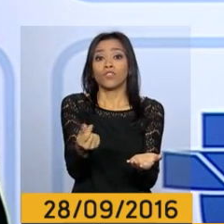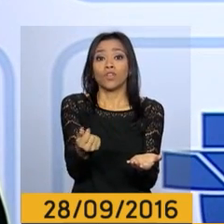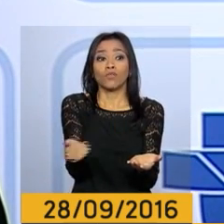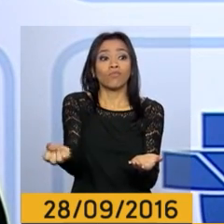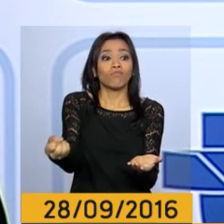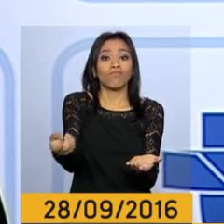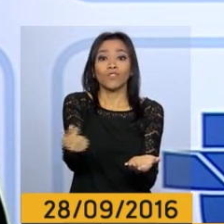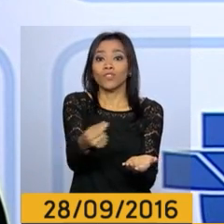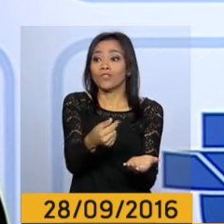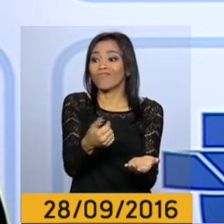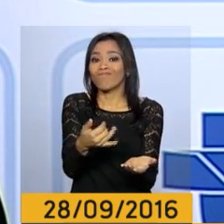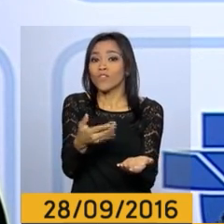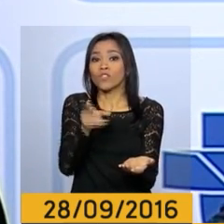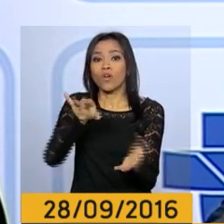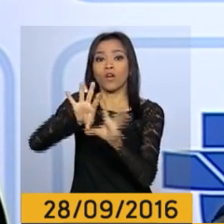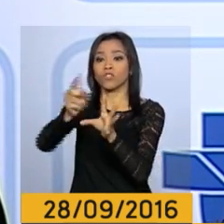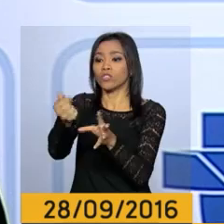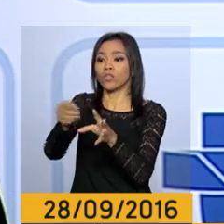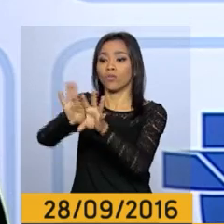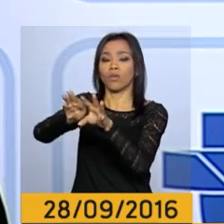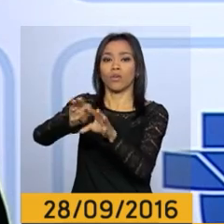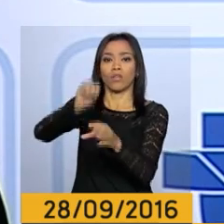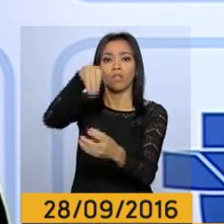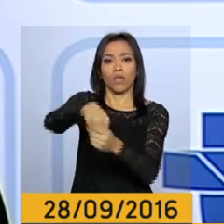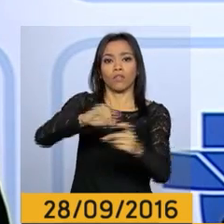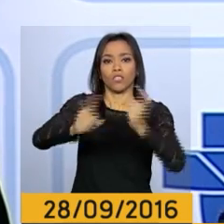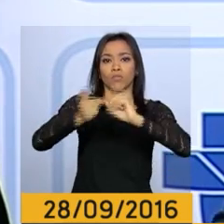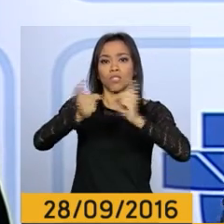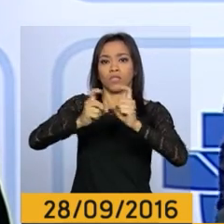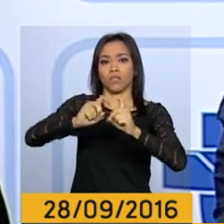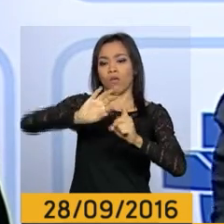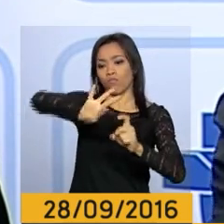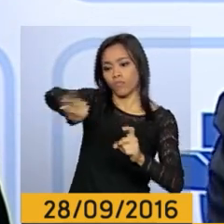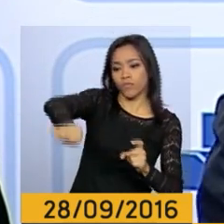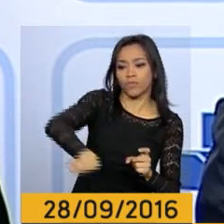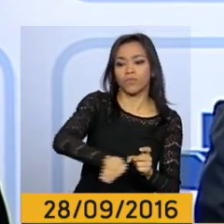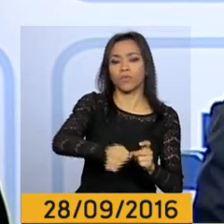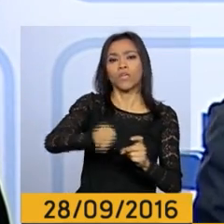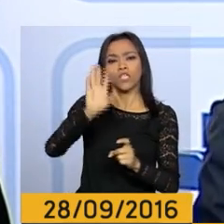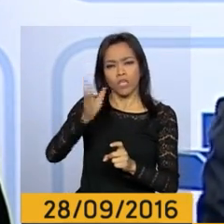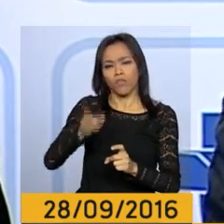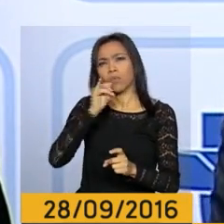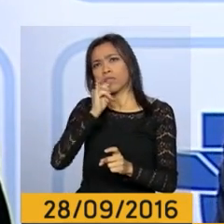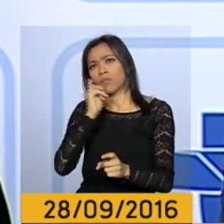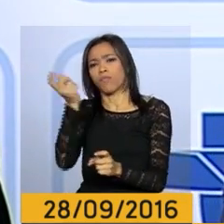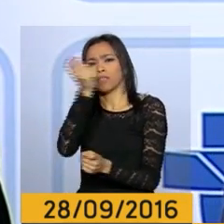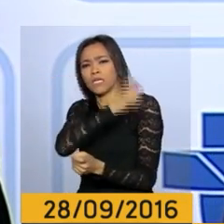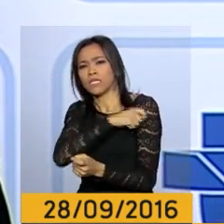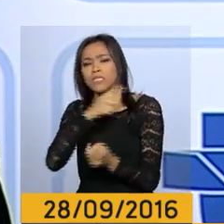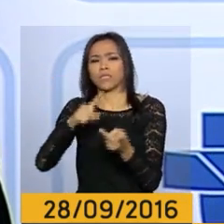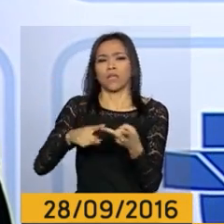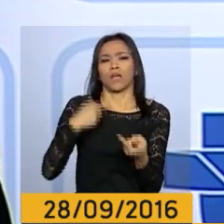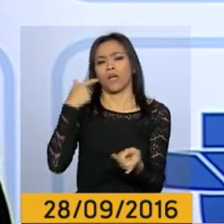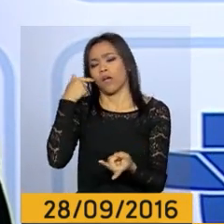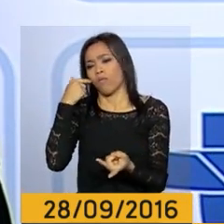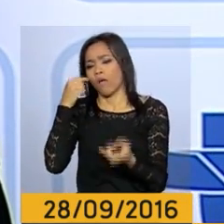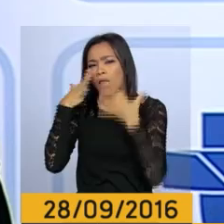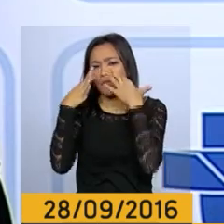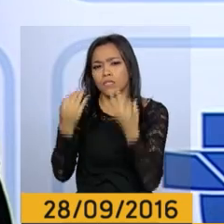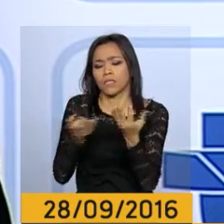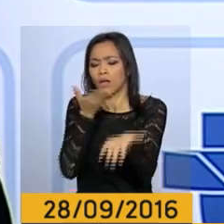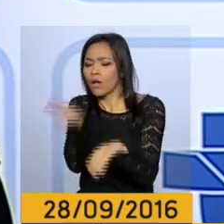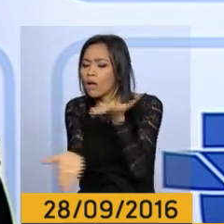eles se deslocam um recurso que de uma atividade programada de vacinação de atenção básica e de média e alta